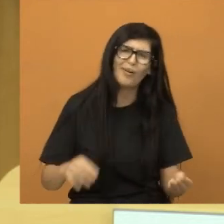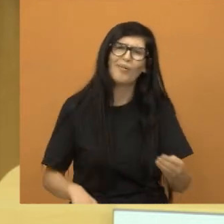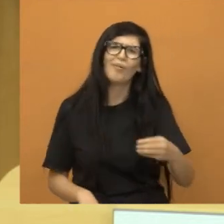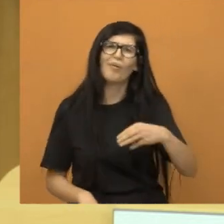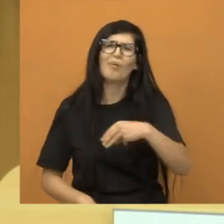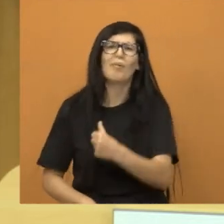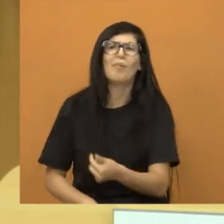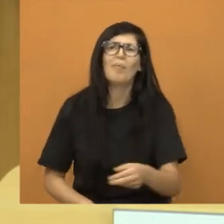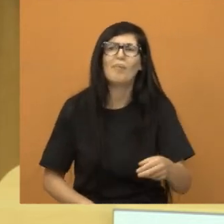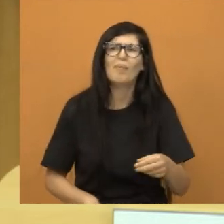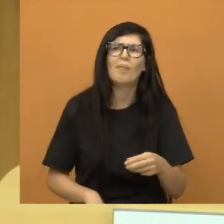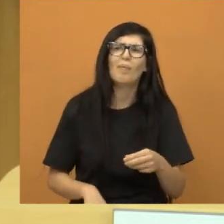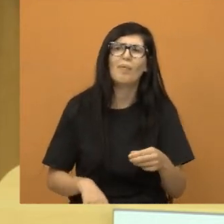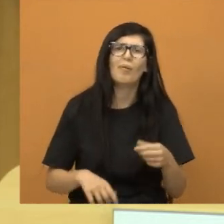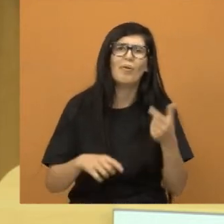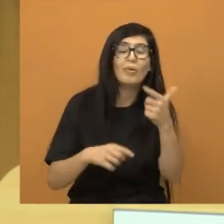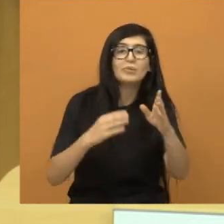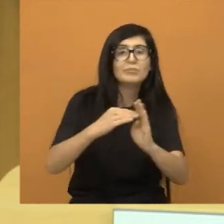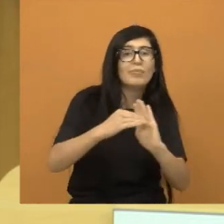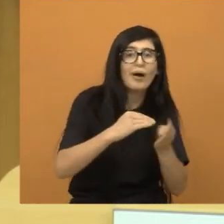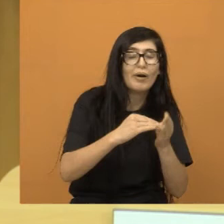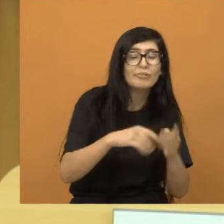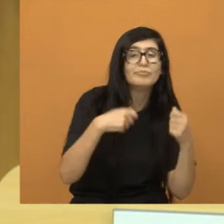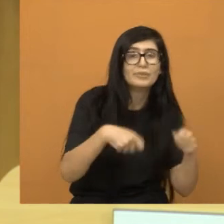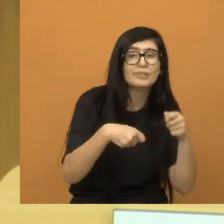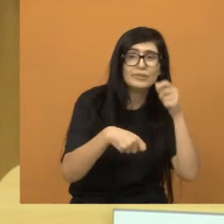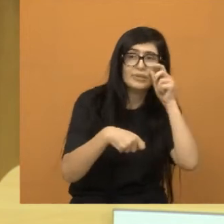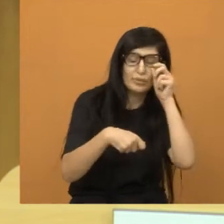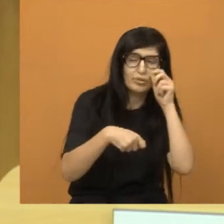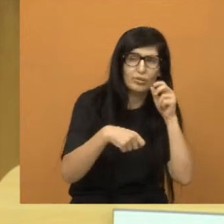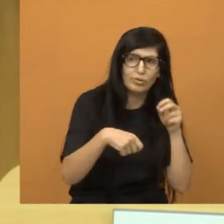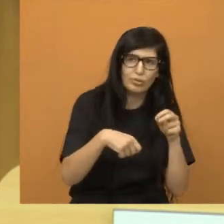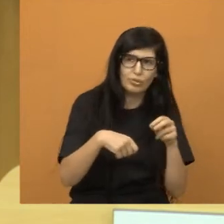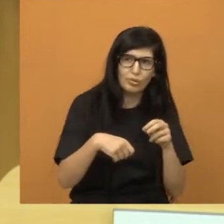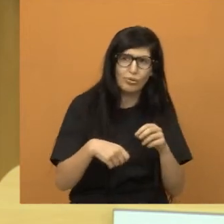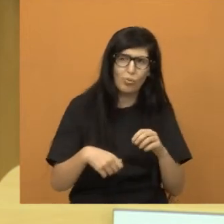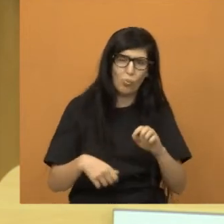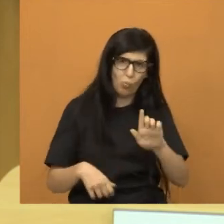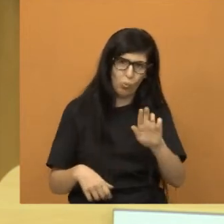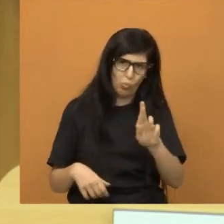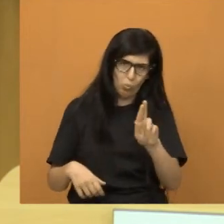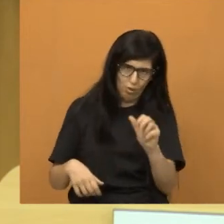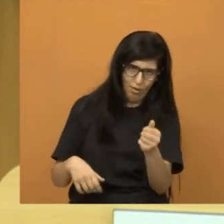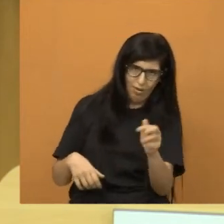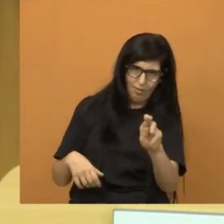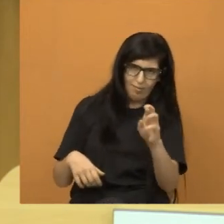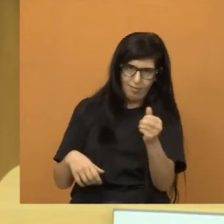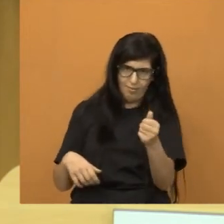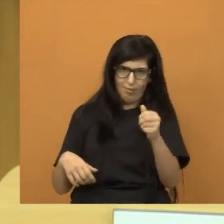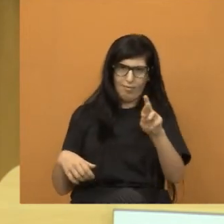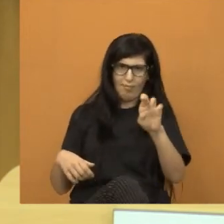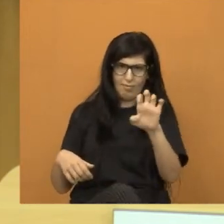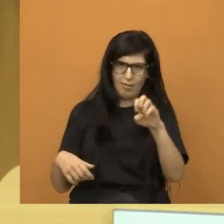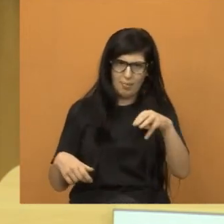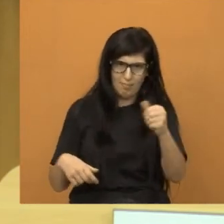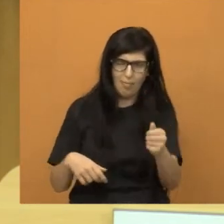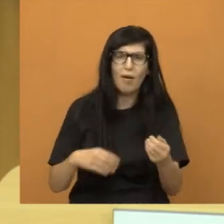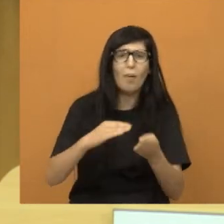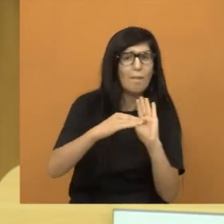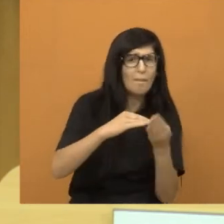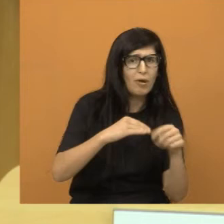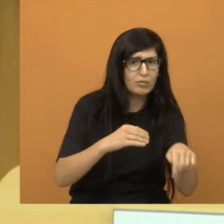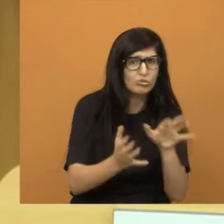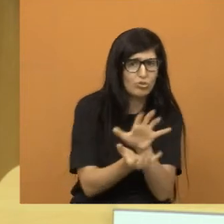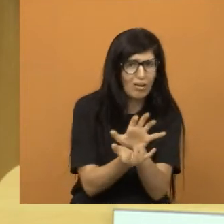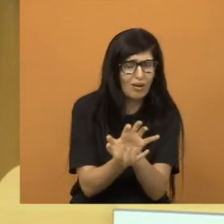né? Tratamento de esgoto, o Chacras Guararema não tem, e é por isso que eles estão sendo multados,